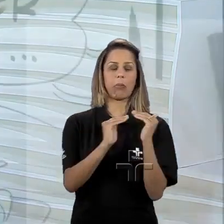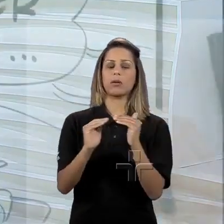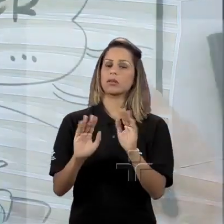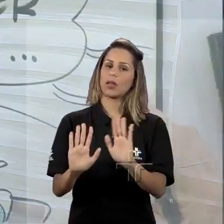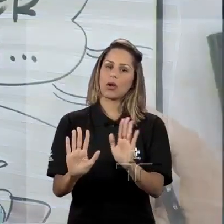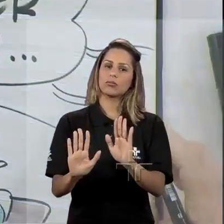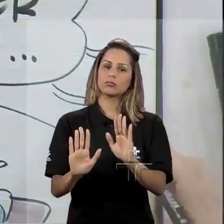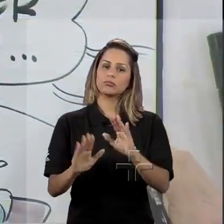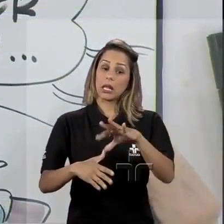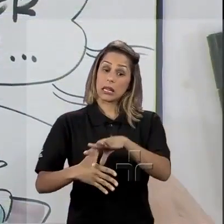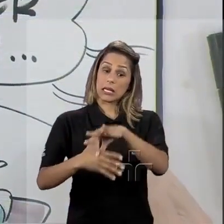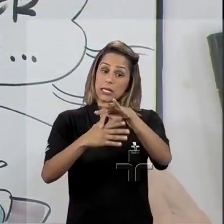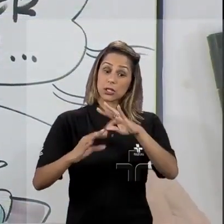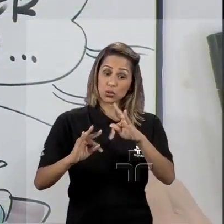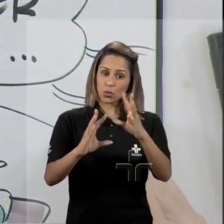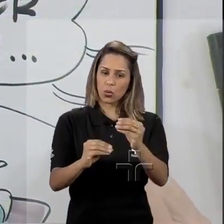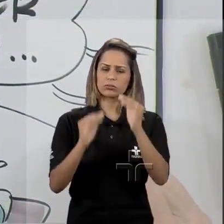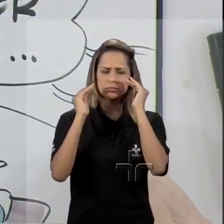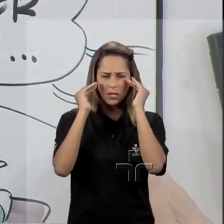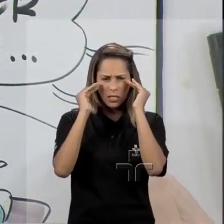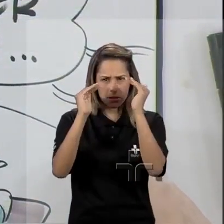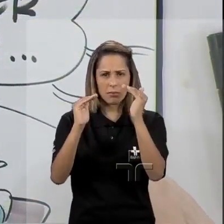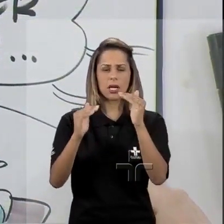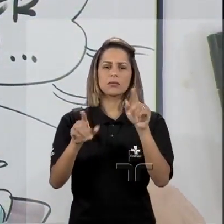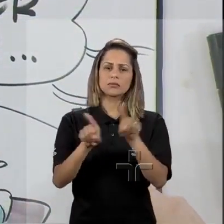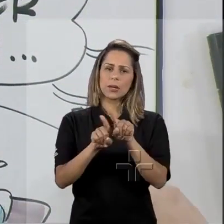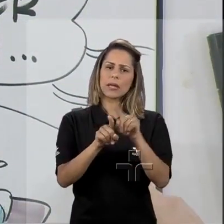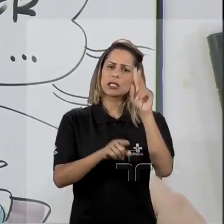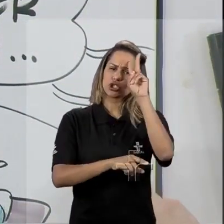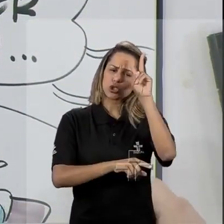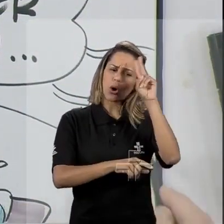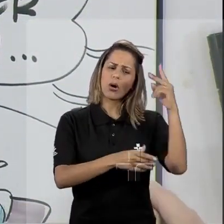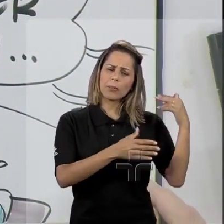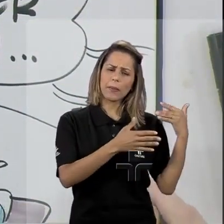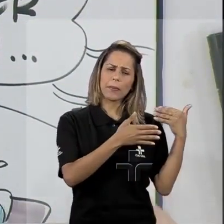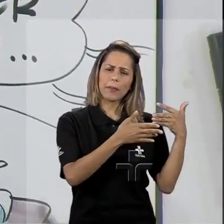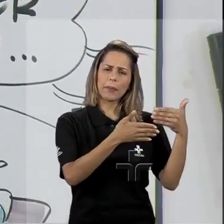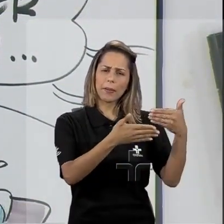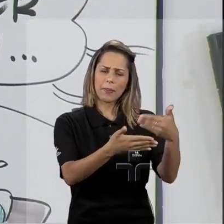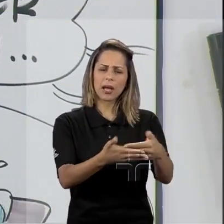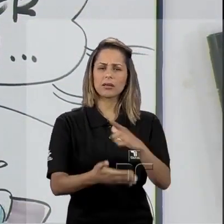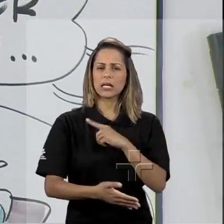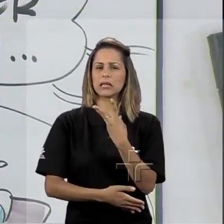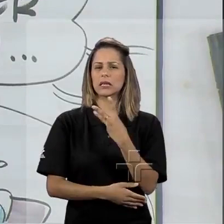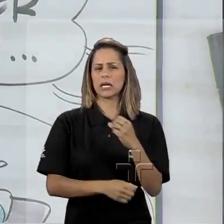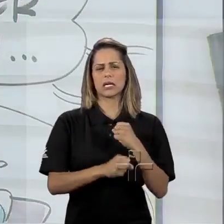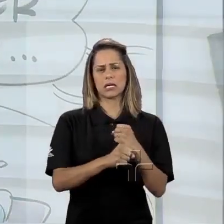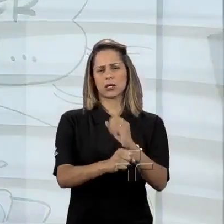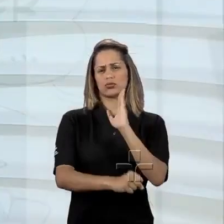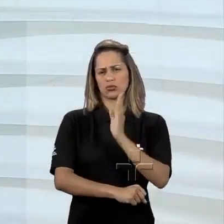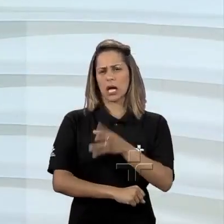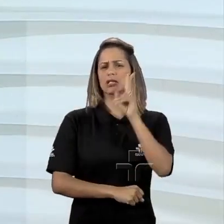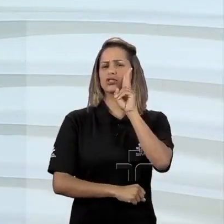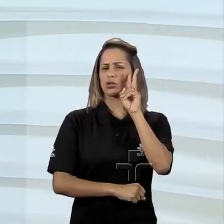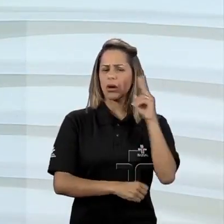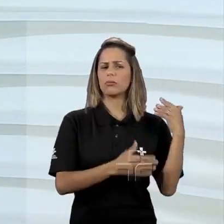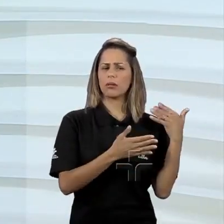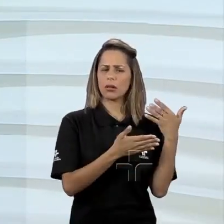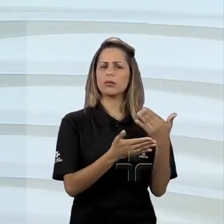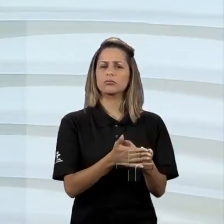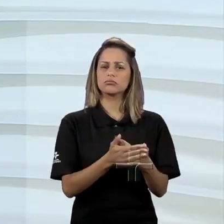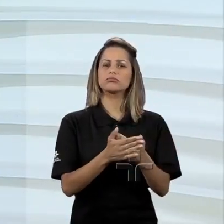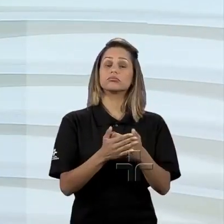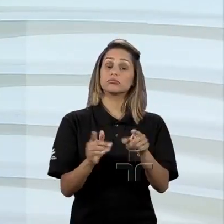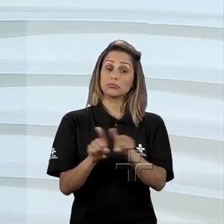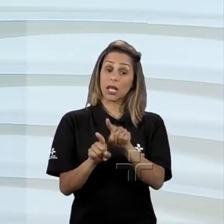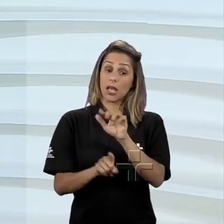PSDB. E respeito também a trajetória, a história. Um partido que tem 30 anos, produziu um grande presidente da República, Fernando Henrique Cardoso,